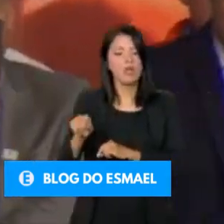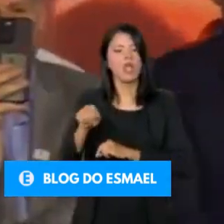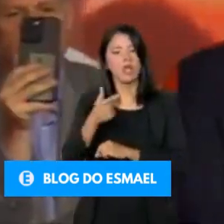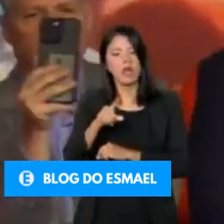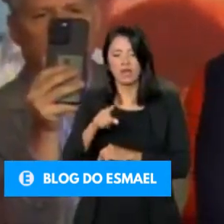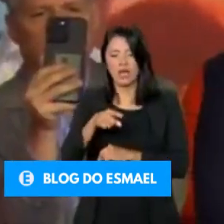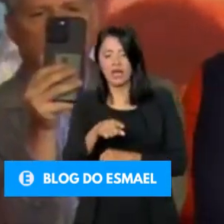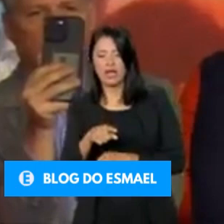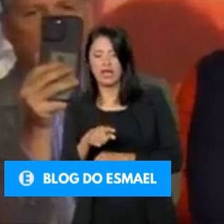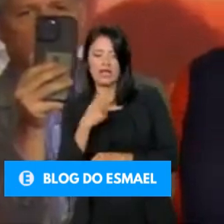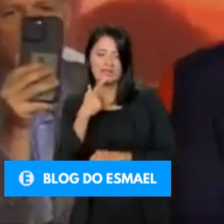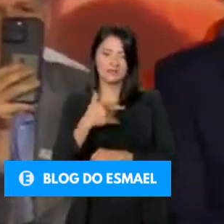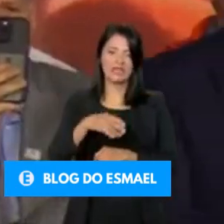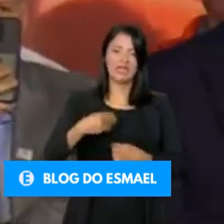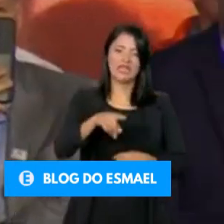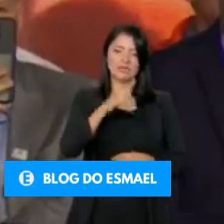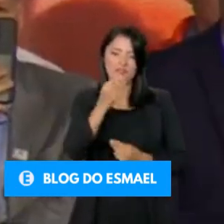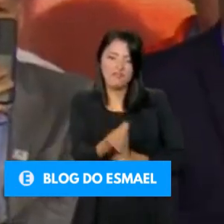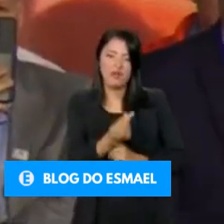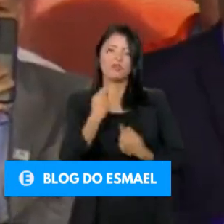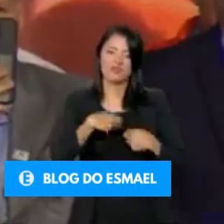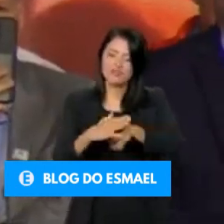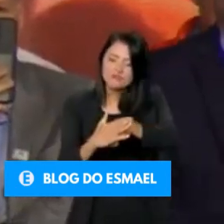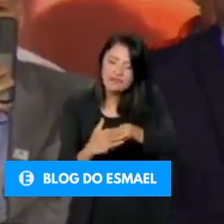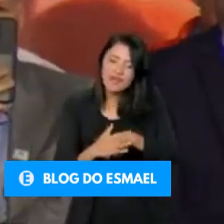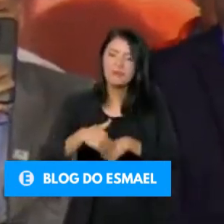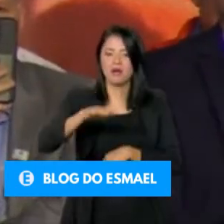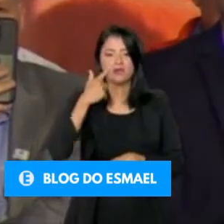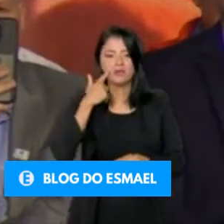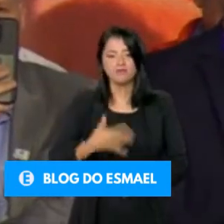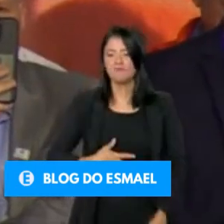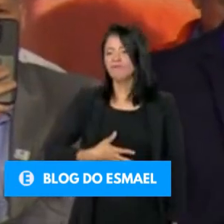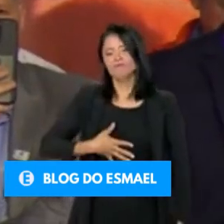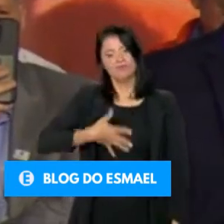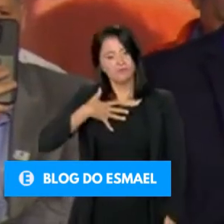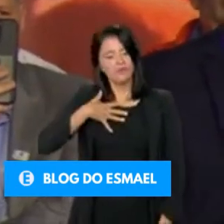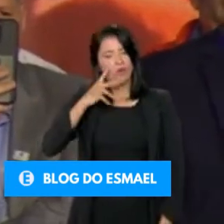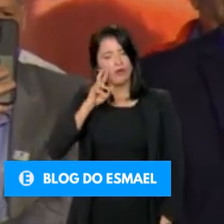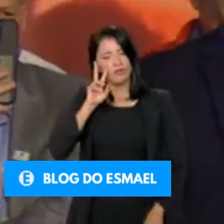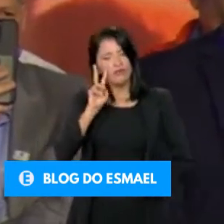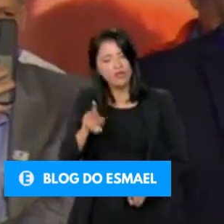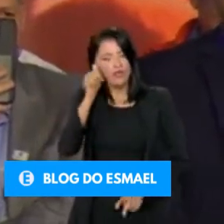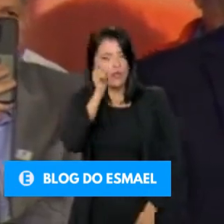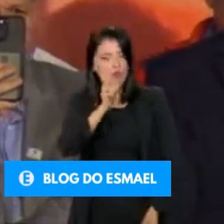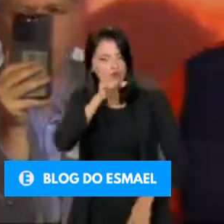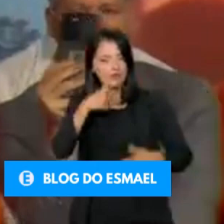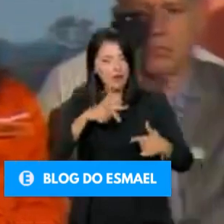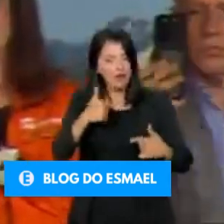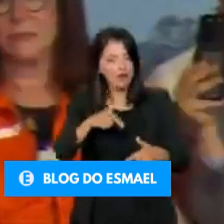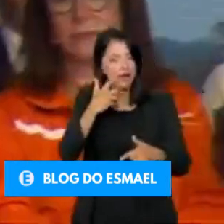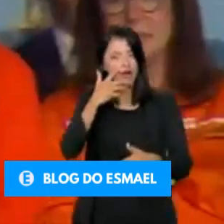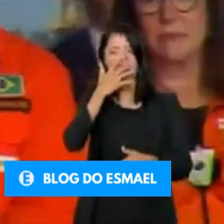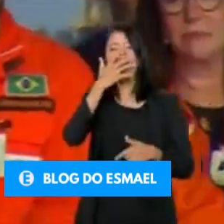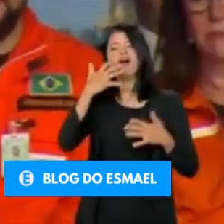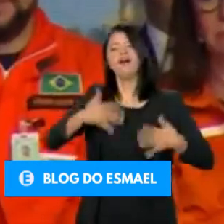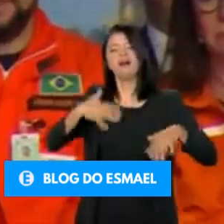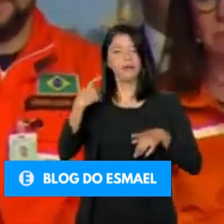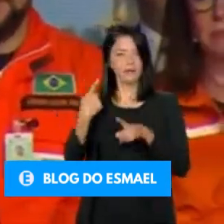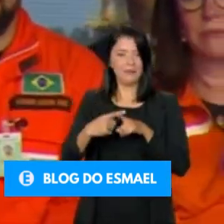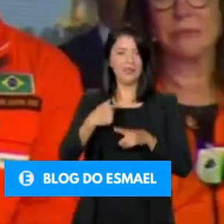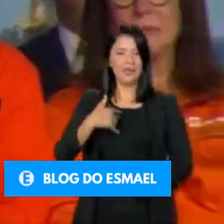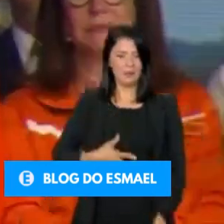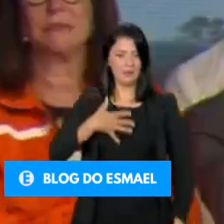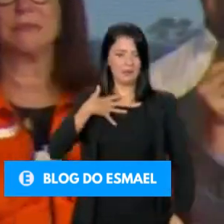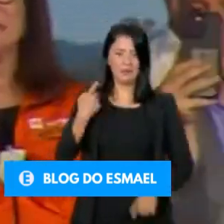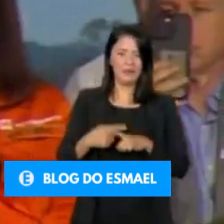que têm mais necessidade, para aqueles mais frágeis. E eu fico muito orgulhoso quando eu vejo as mulheres trabalhando. Eu vou dizer por que do meu orgulho